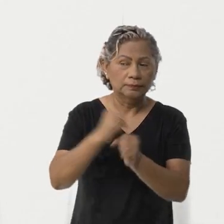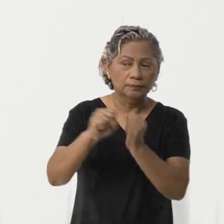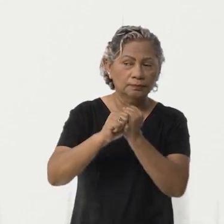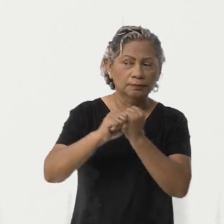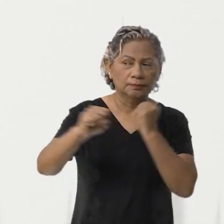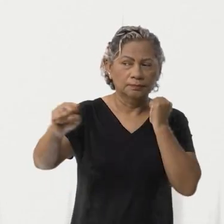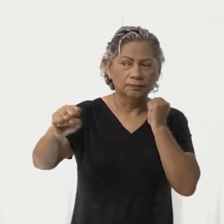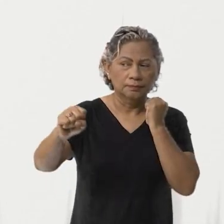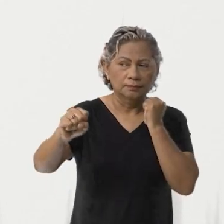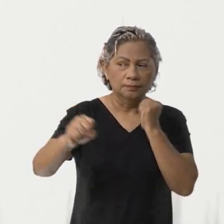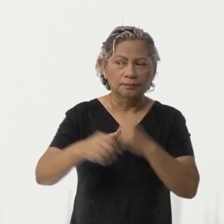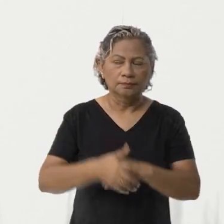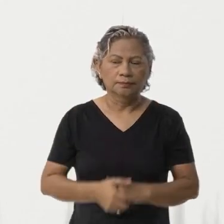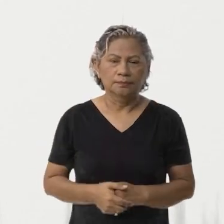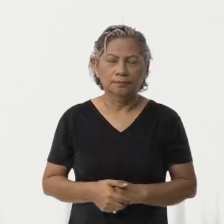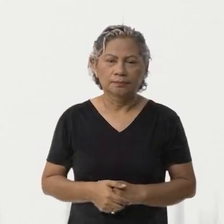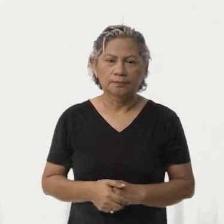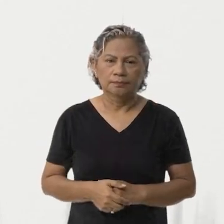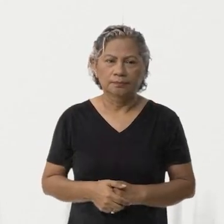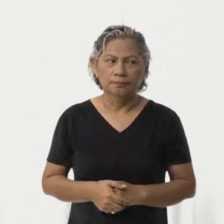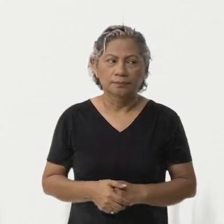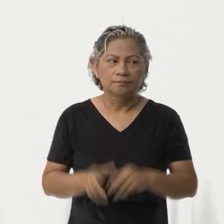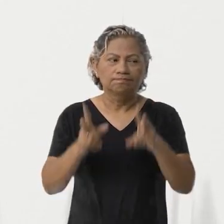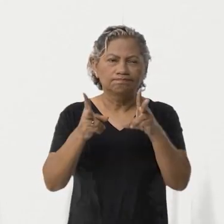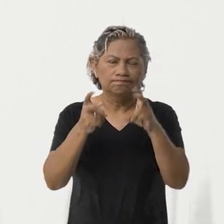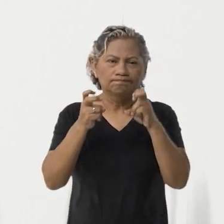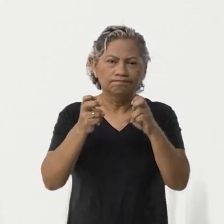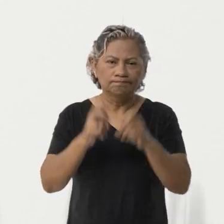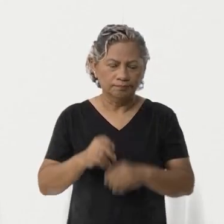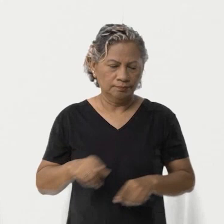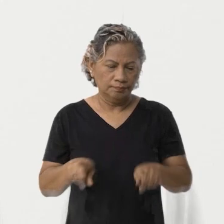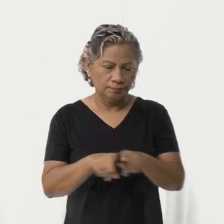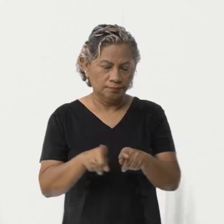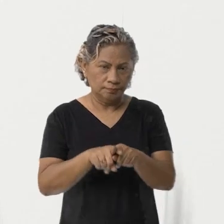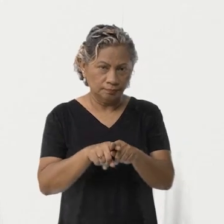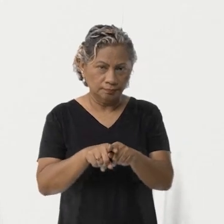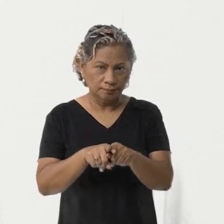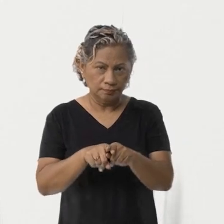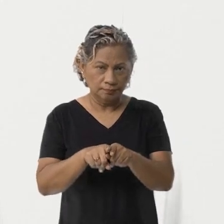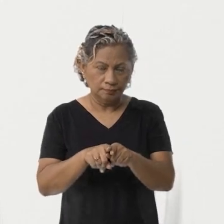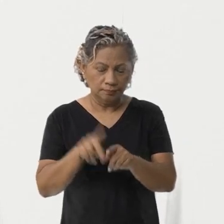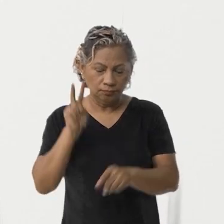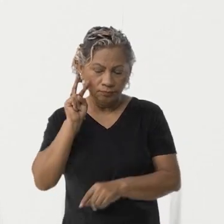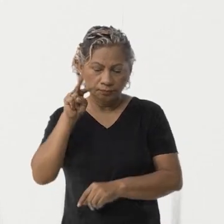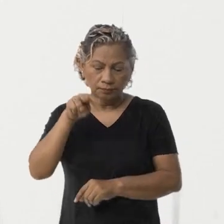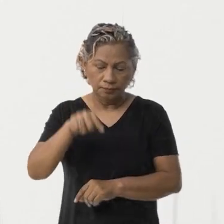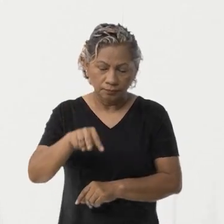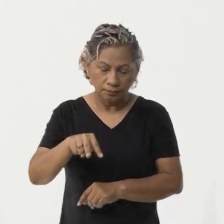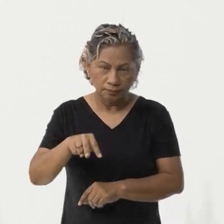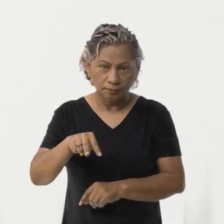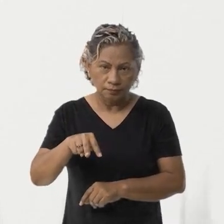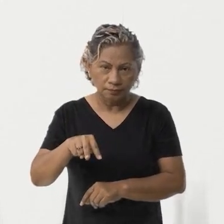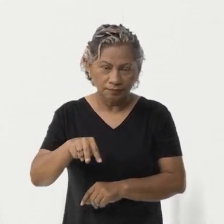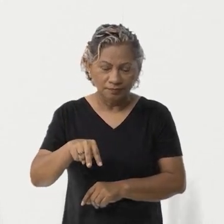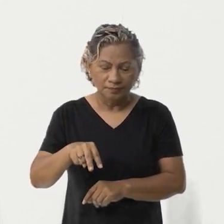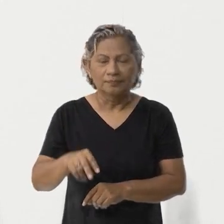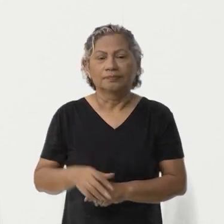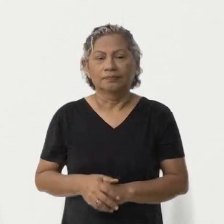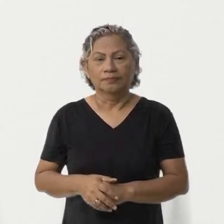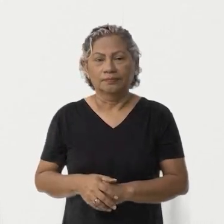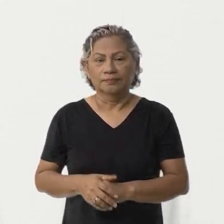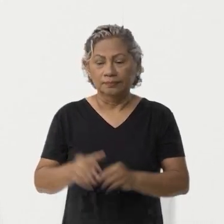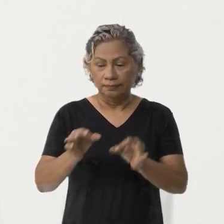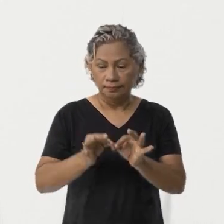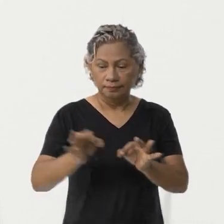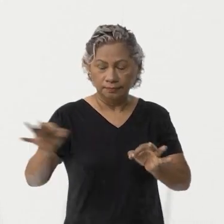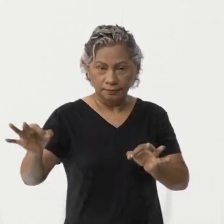7.367 quilômetros de extensão. A mesma coisa nós podemos observar na nossa fronteira terrestre. Começando